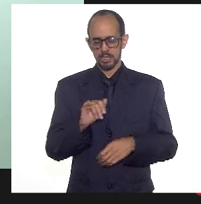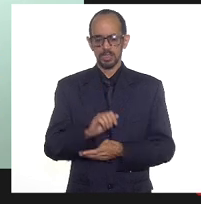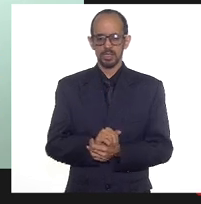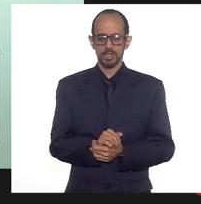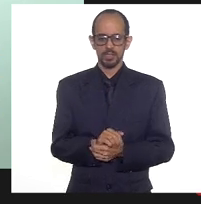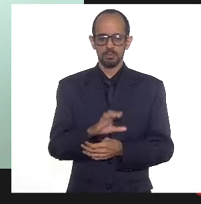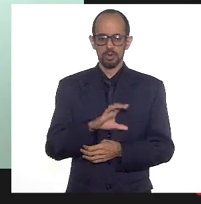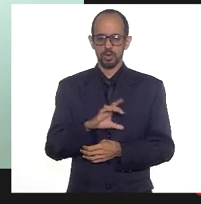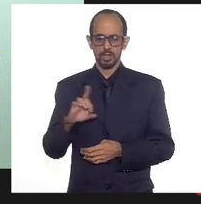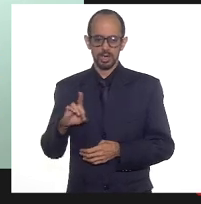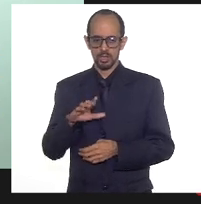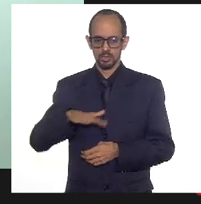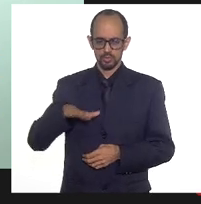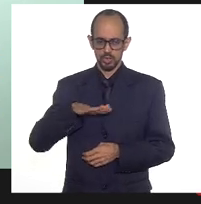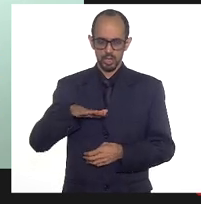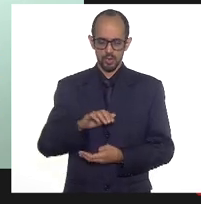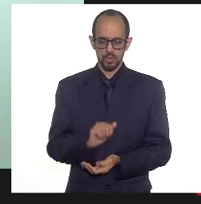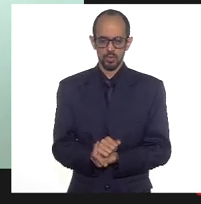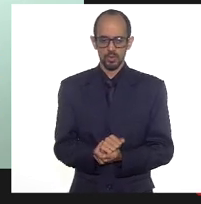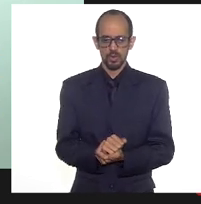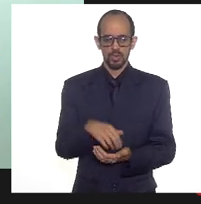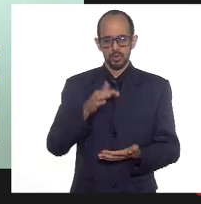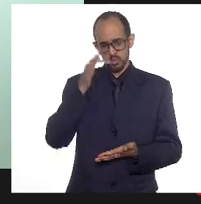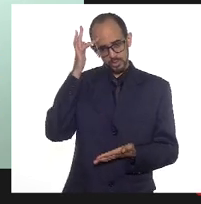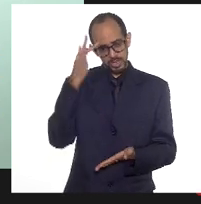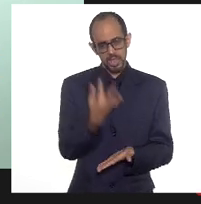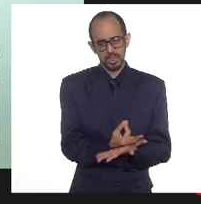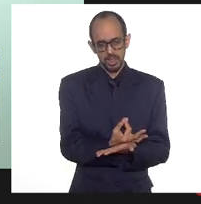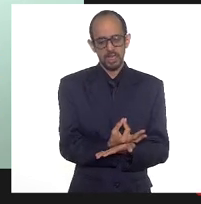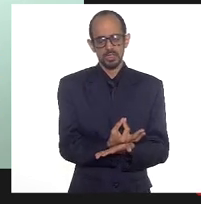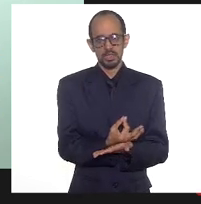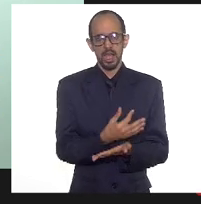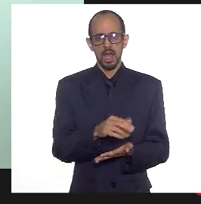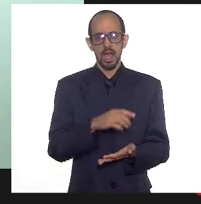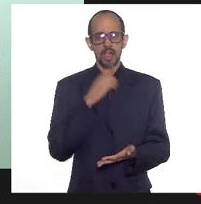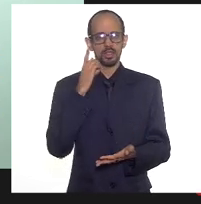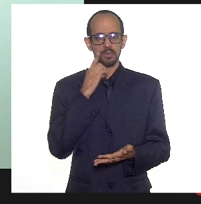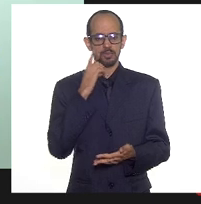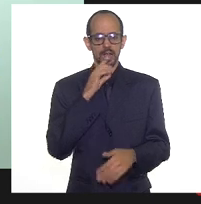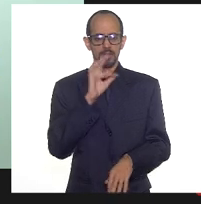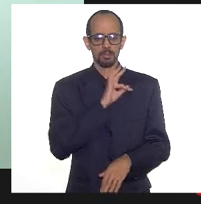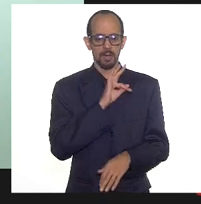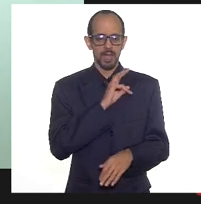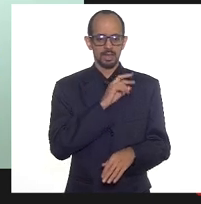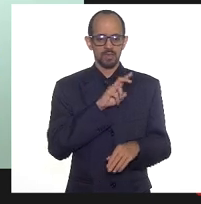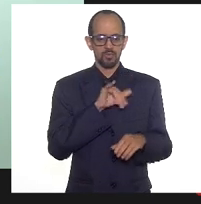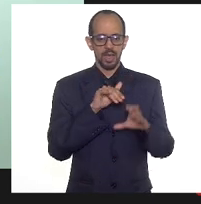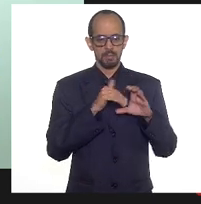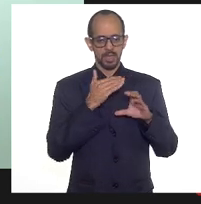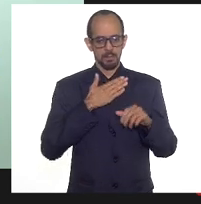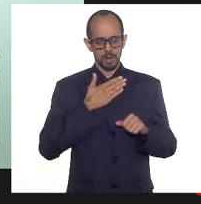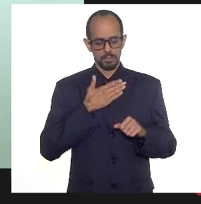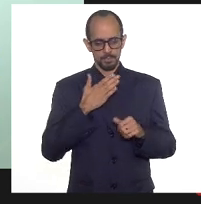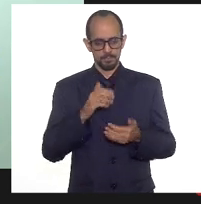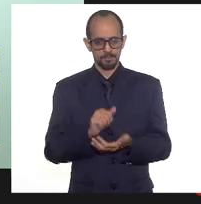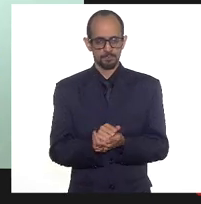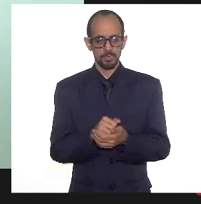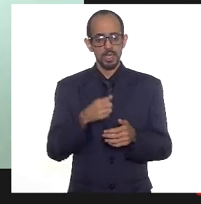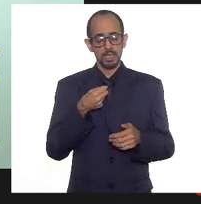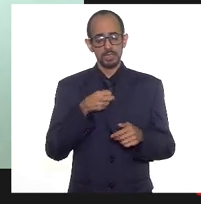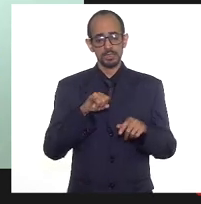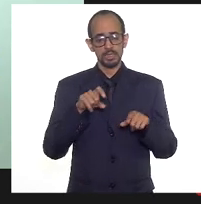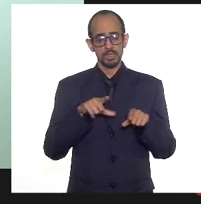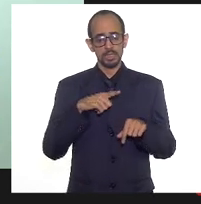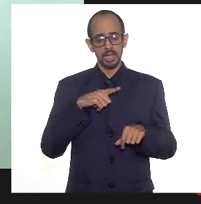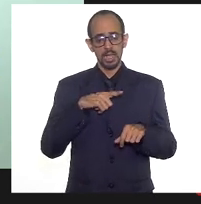coordenação da CPI, e com certeza a deputada Marta Rocha fazer chegar até mim. E se tem novos dados, porque é a pesquisa